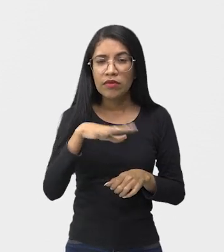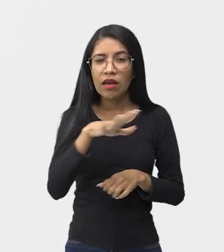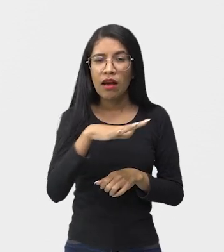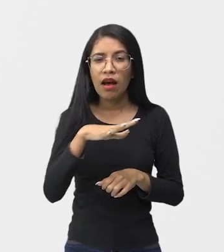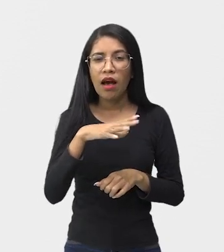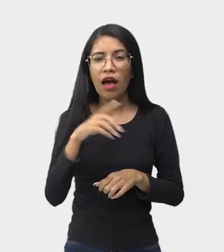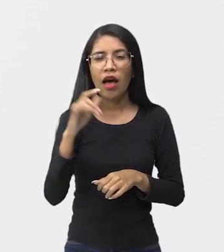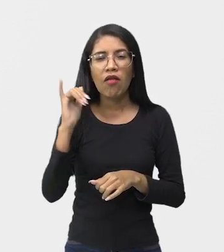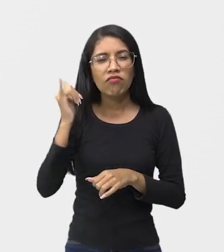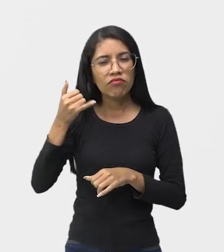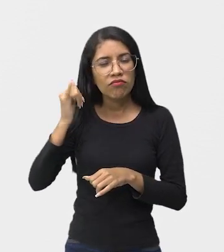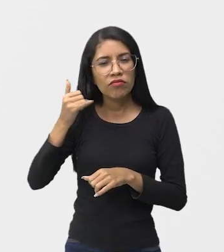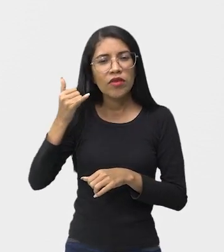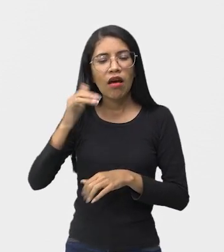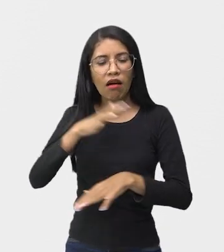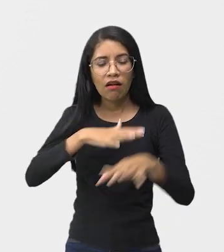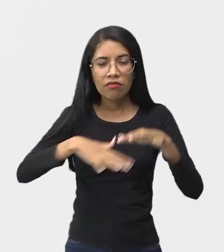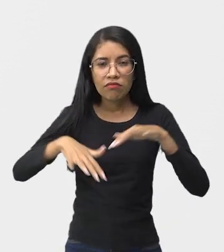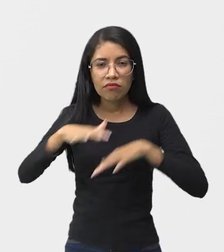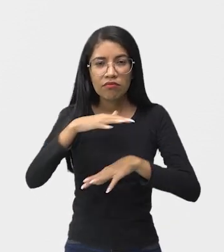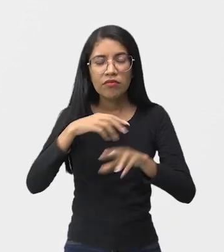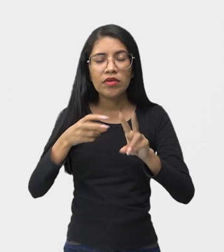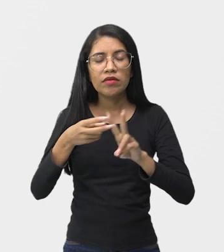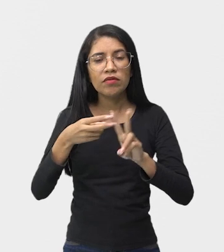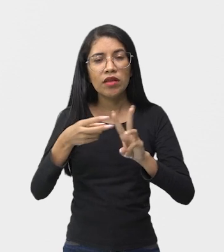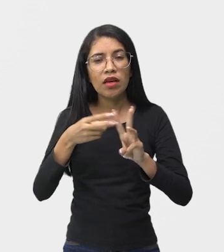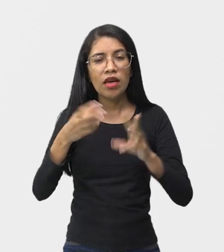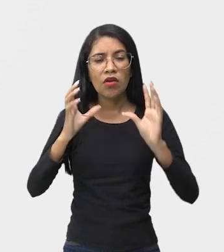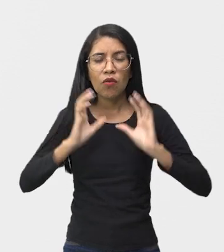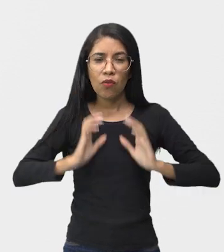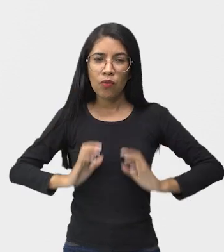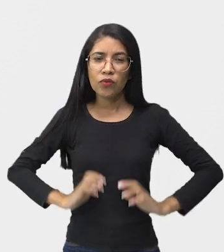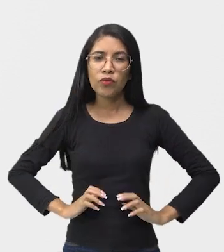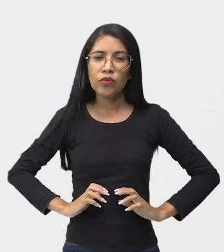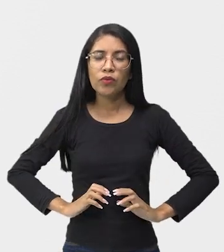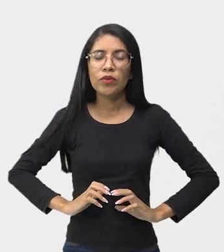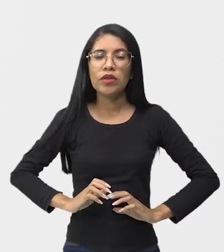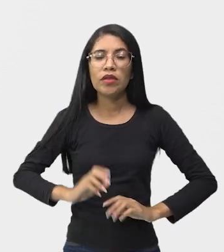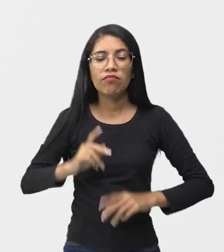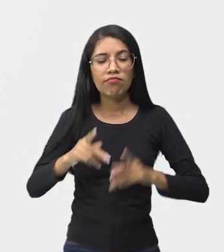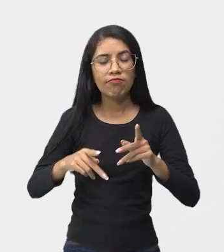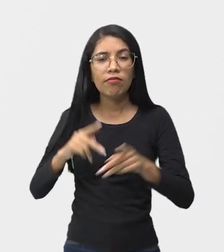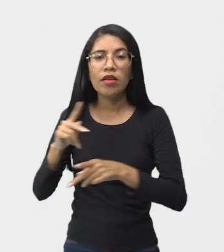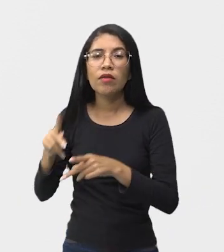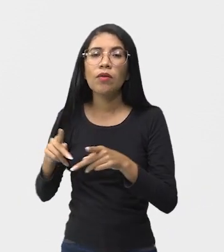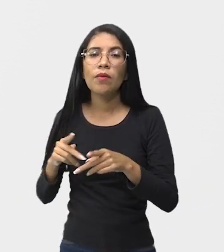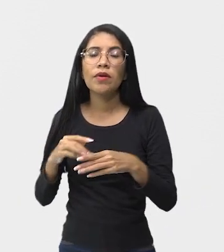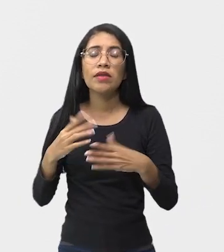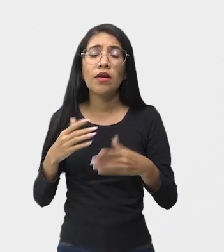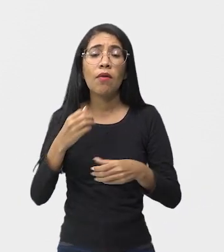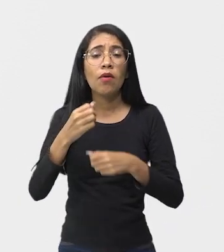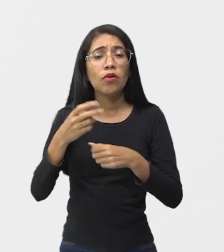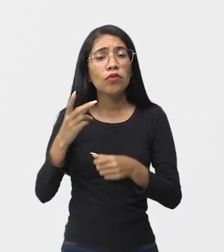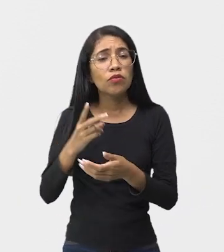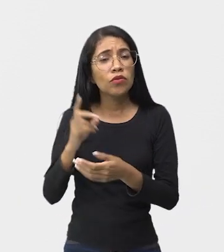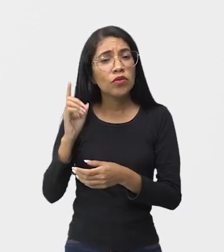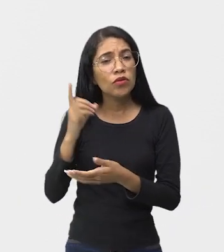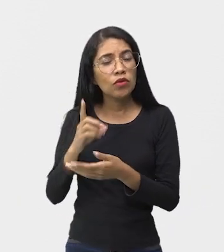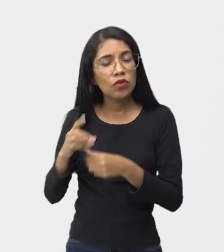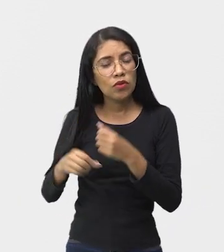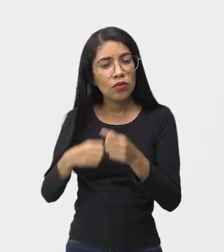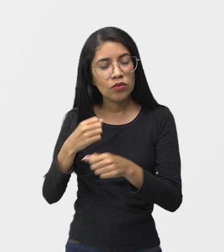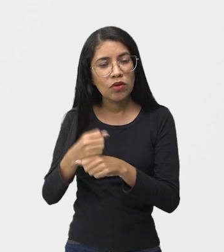como lendas, rituais indígenas e costumes dos ribeirinhos. Anualmente, né,